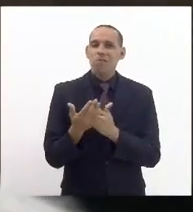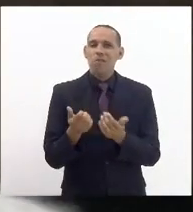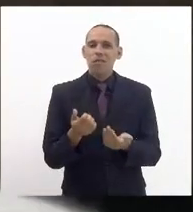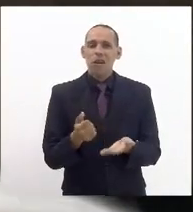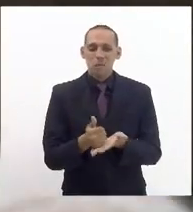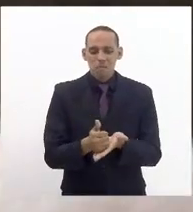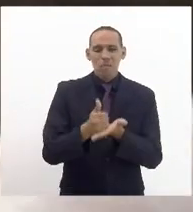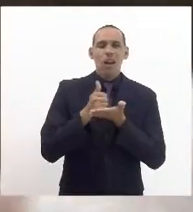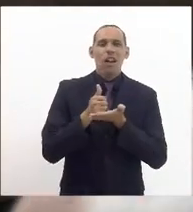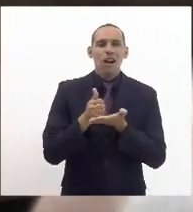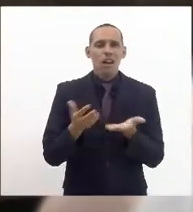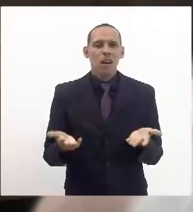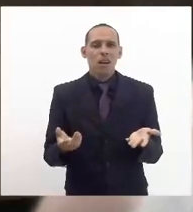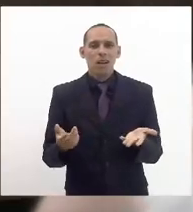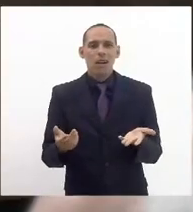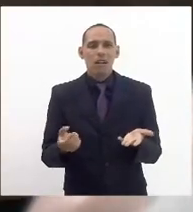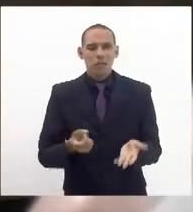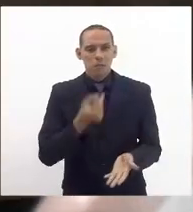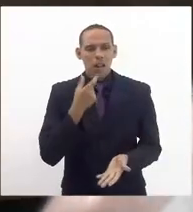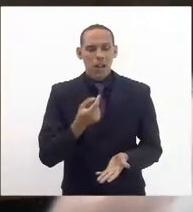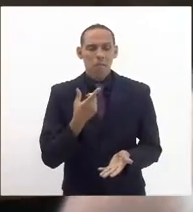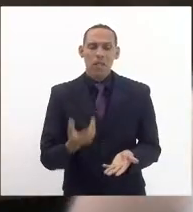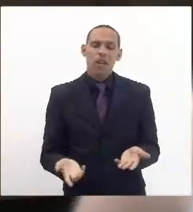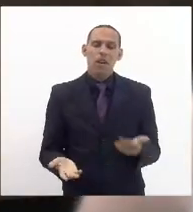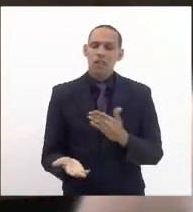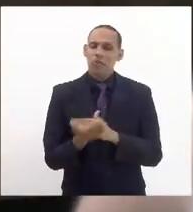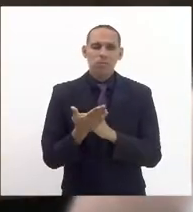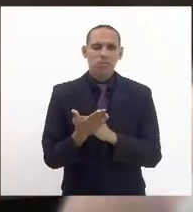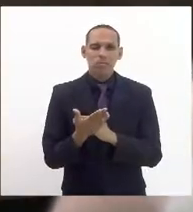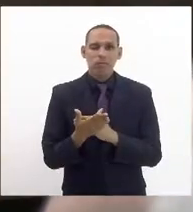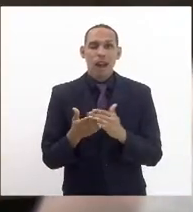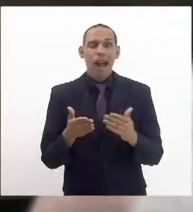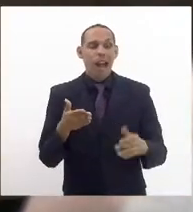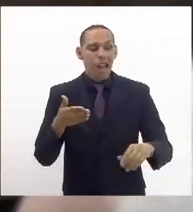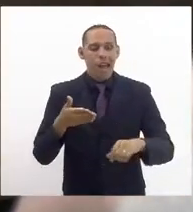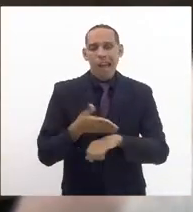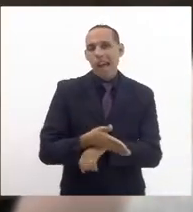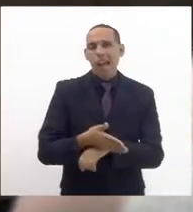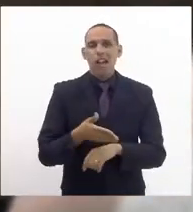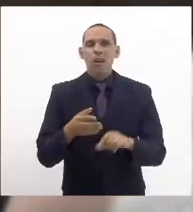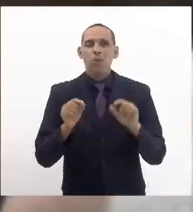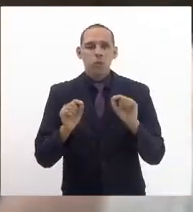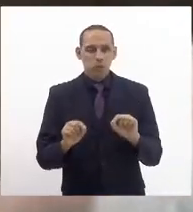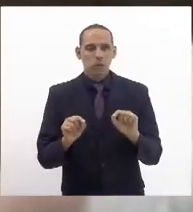balizar o uso desses medicamentos, né? O acesso